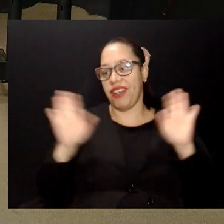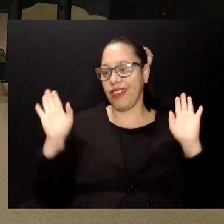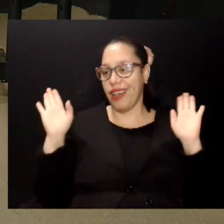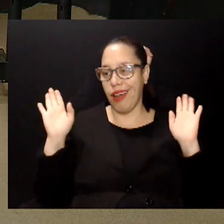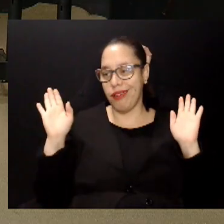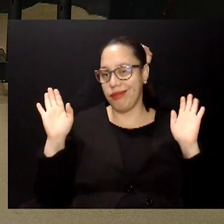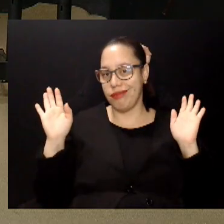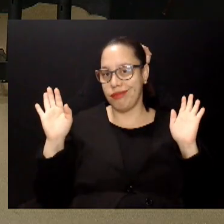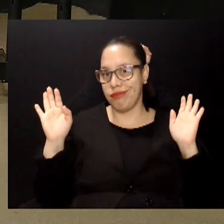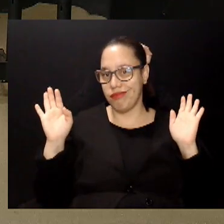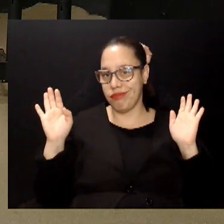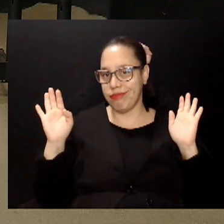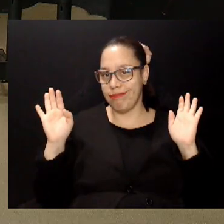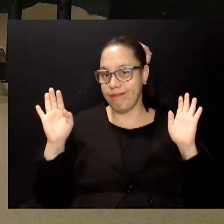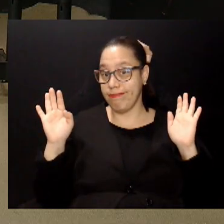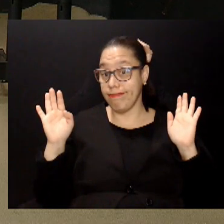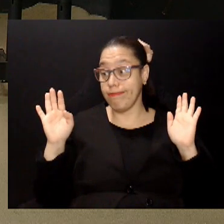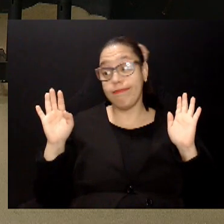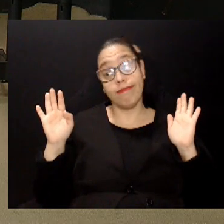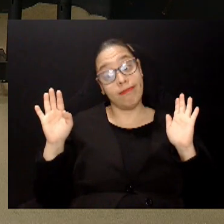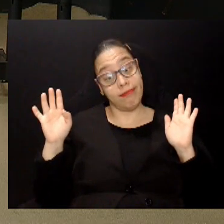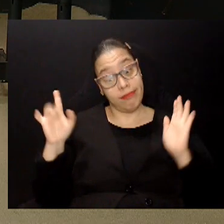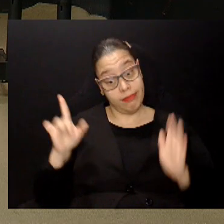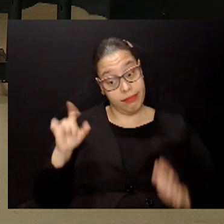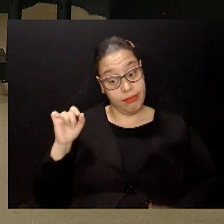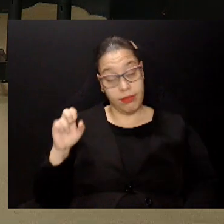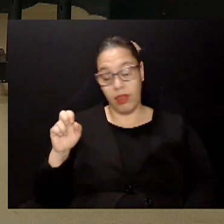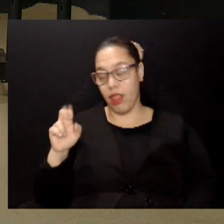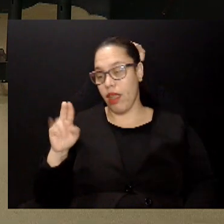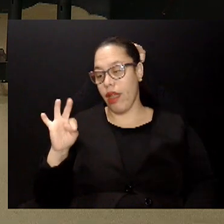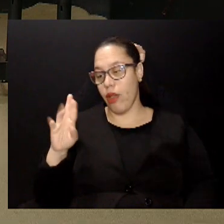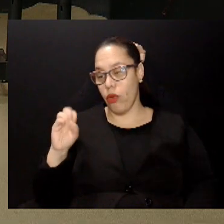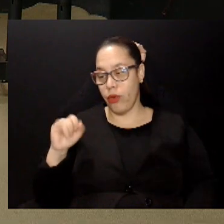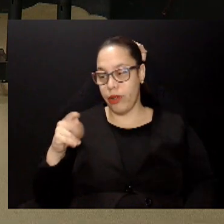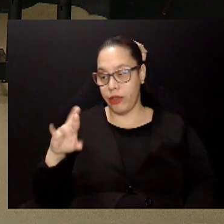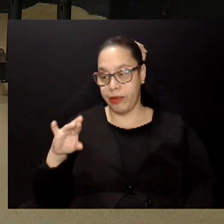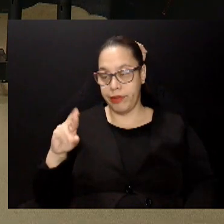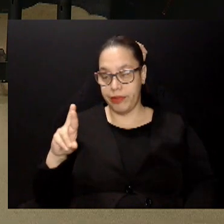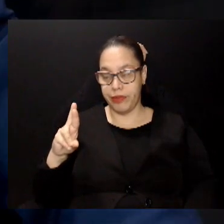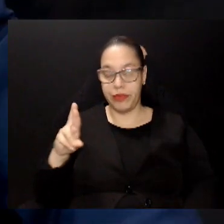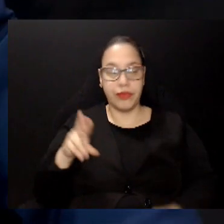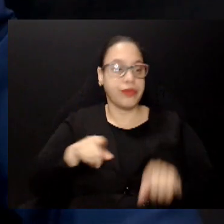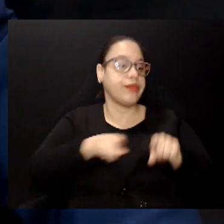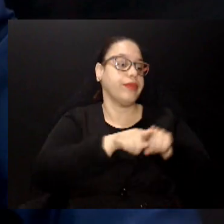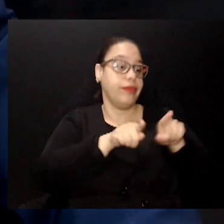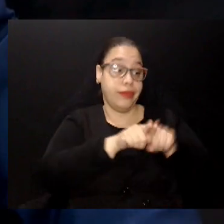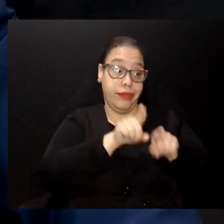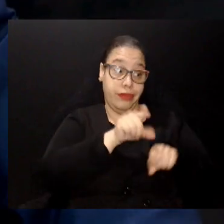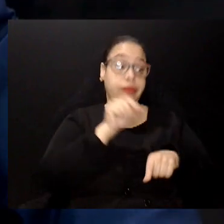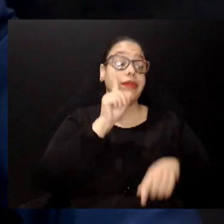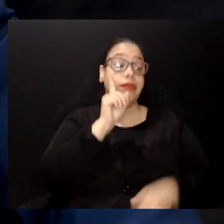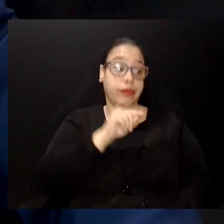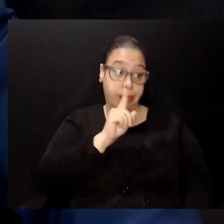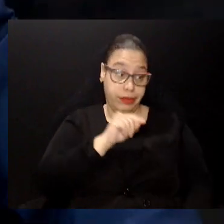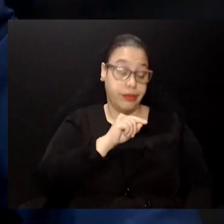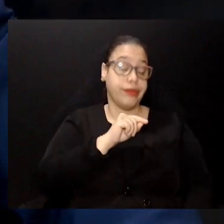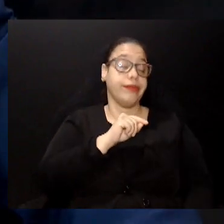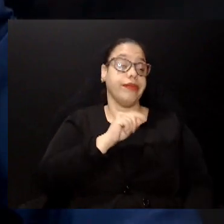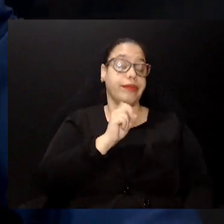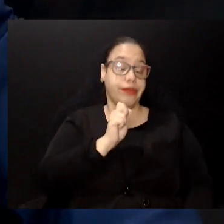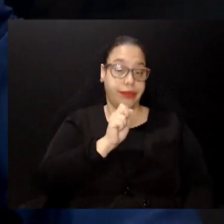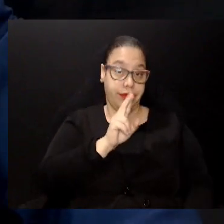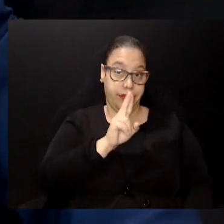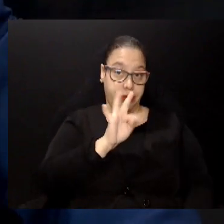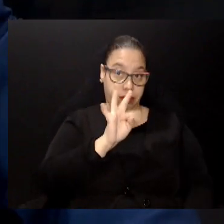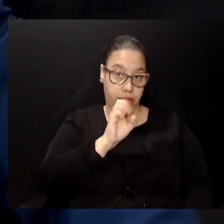É uma maneira de se autoanular também. É uma maneira de se autoanular. E além de